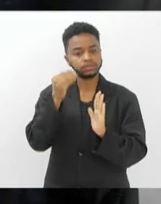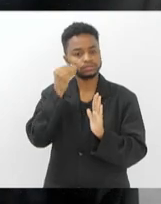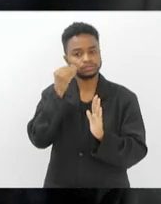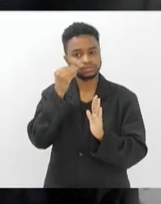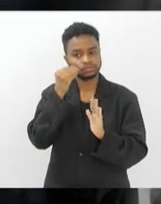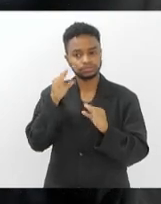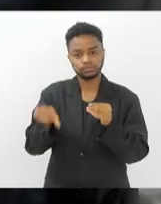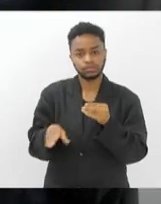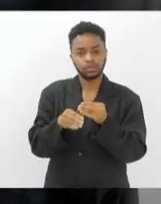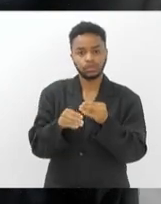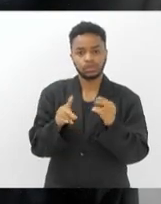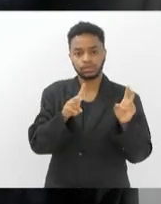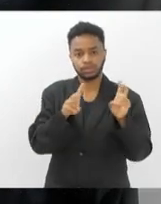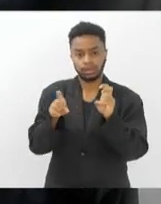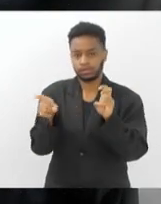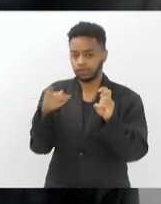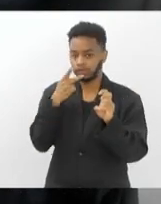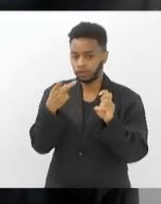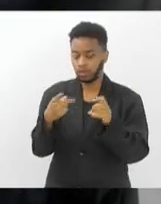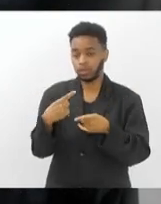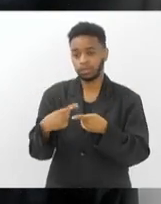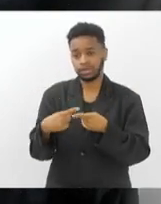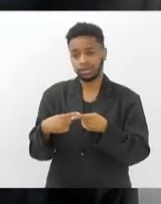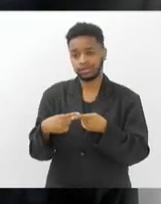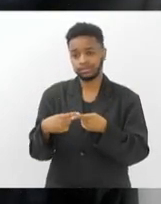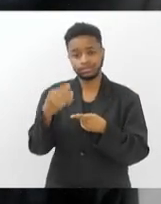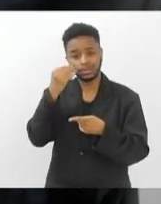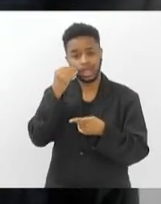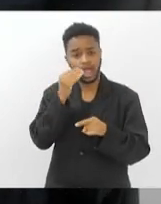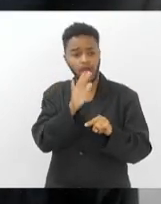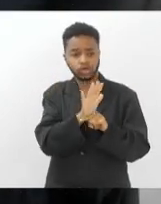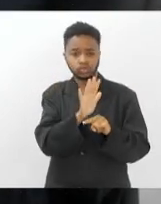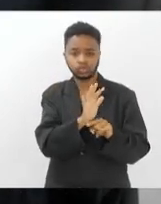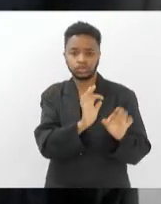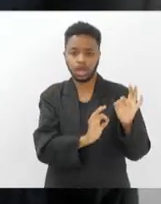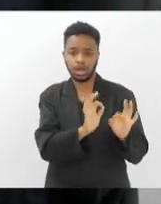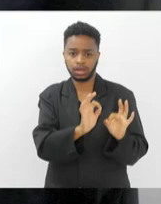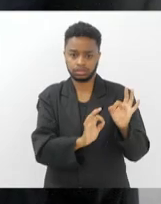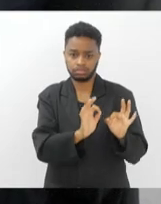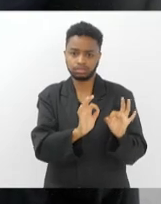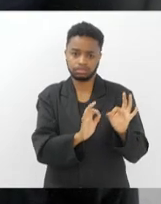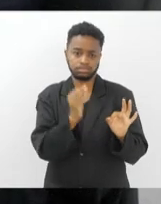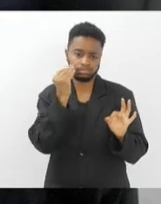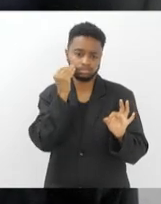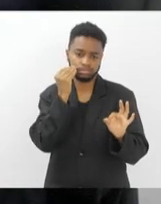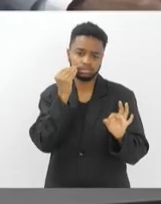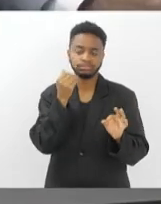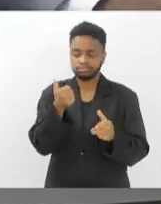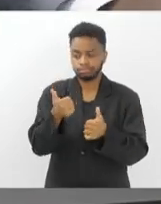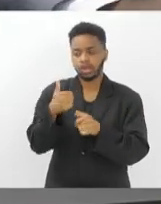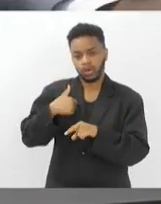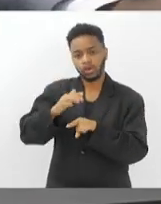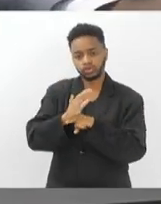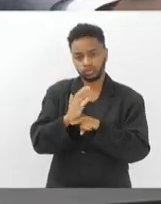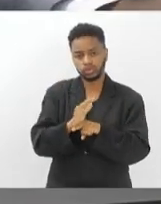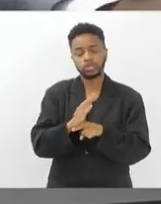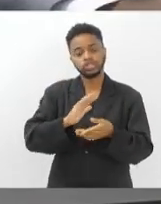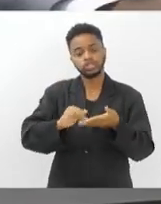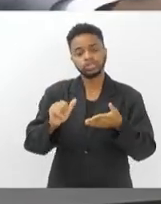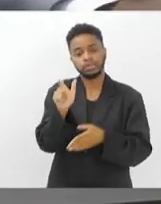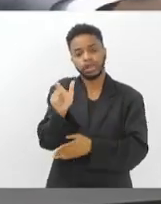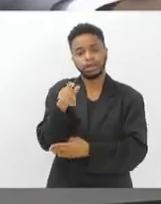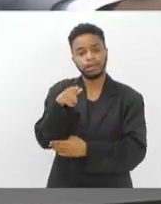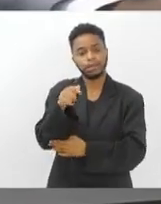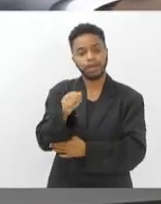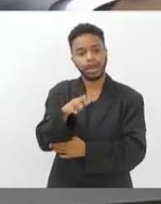texto que Vossa Excelência está dizendo. Isso. E se Vossa Excelência pode ajudar na construção desse anexo. Ajudo com prazer. Exclui o parque e coloca